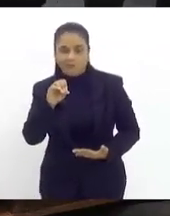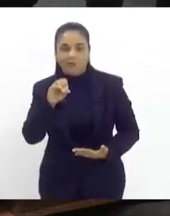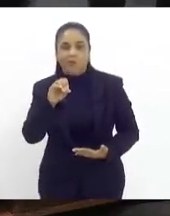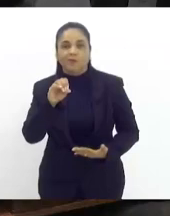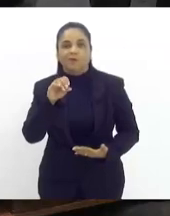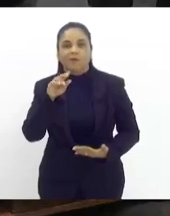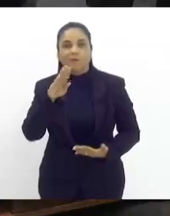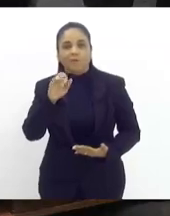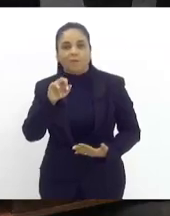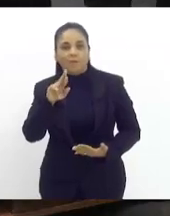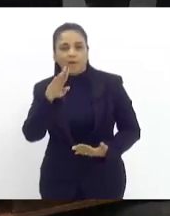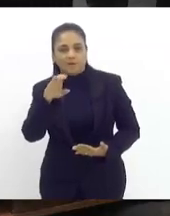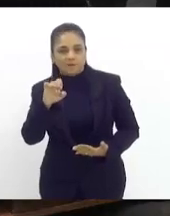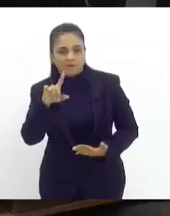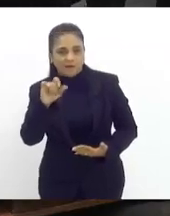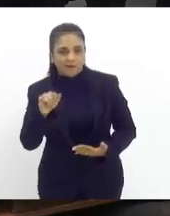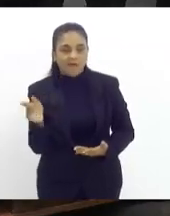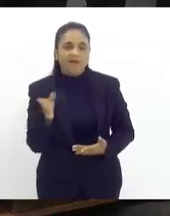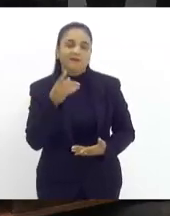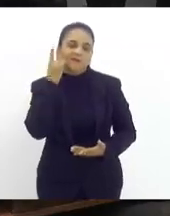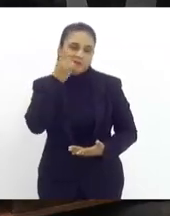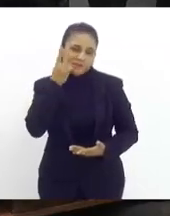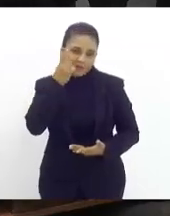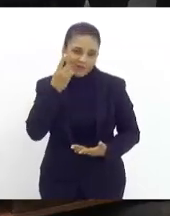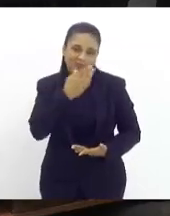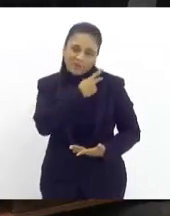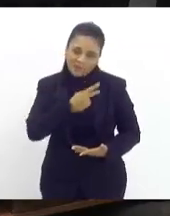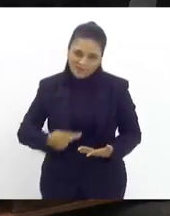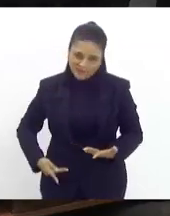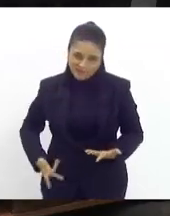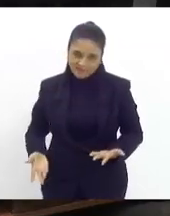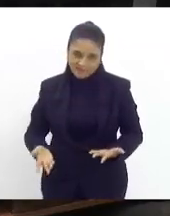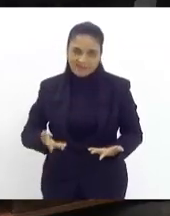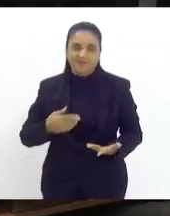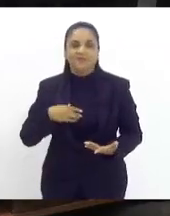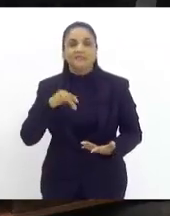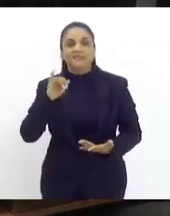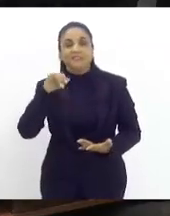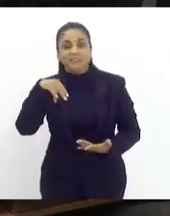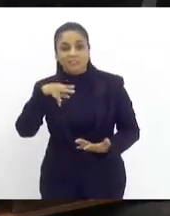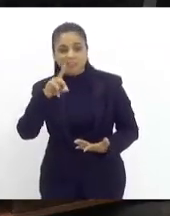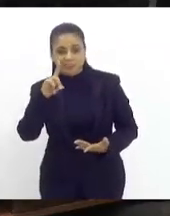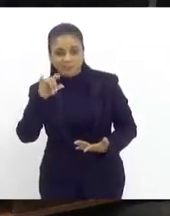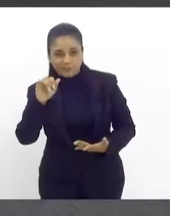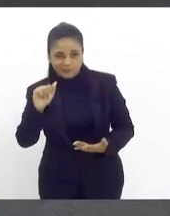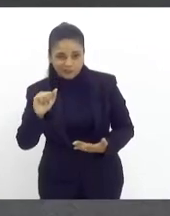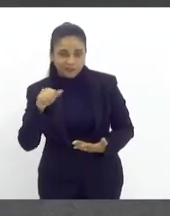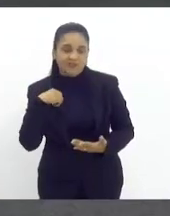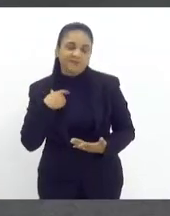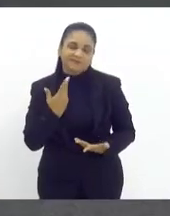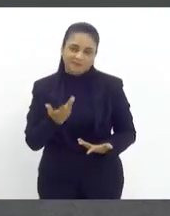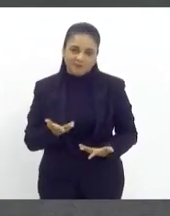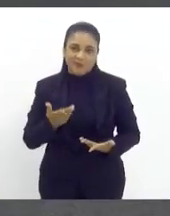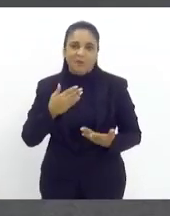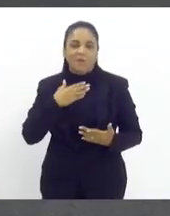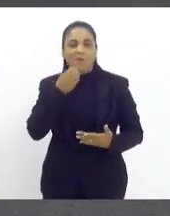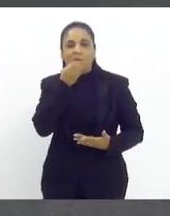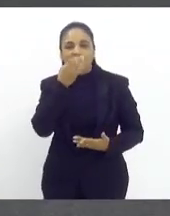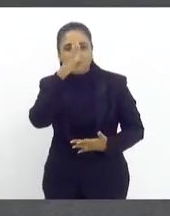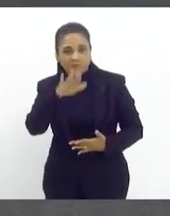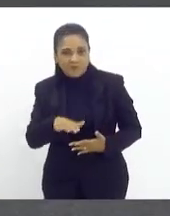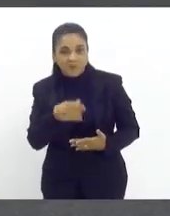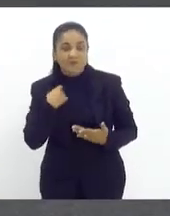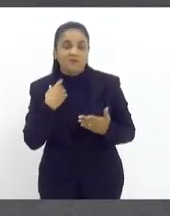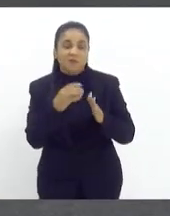Prezada índia General buenas tarde Presidente É uma honra dar esse parecer projeta